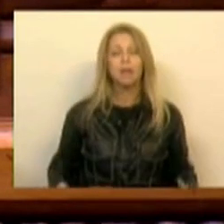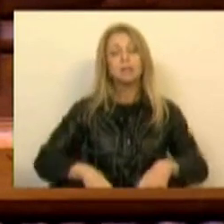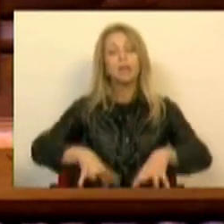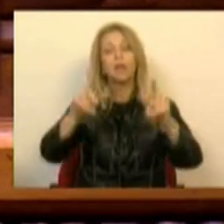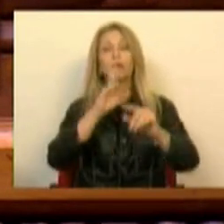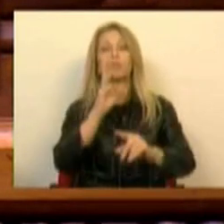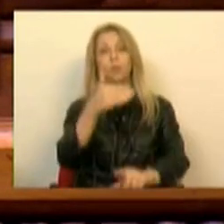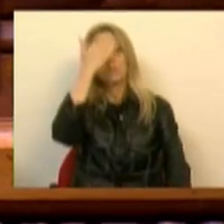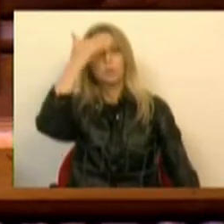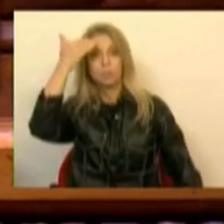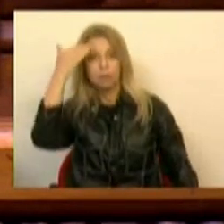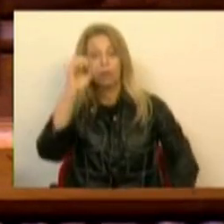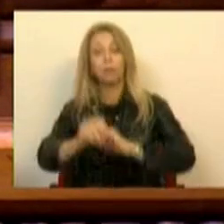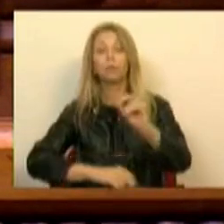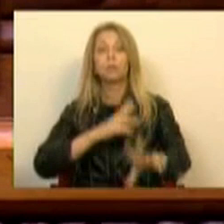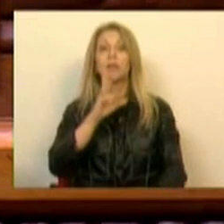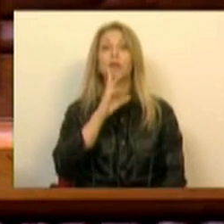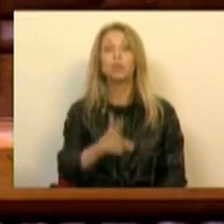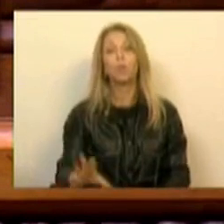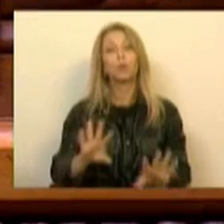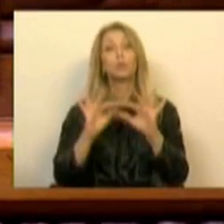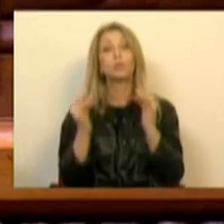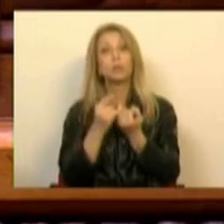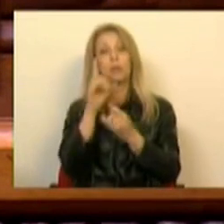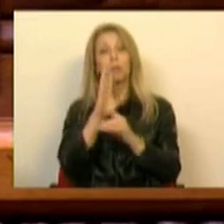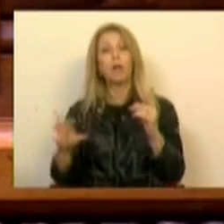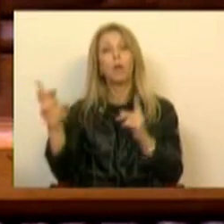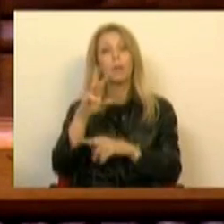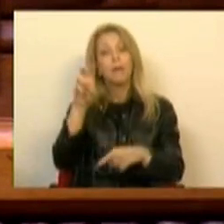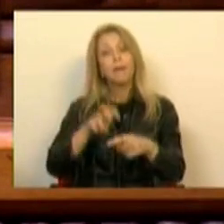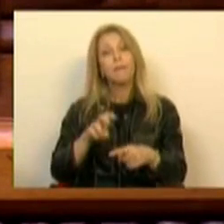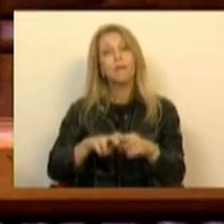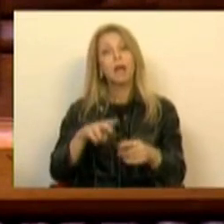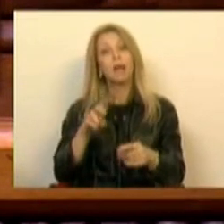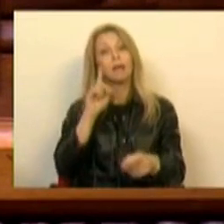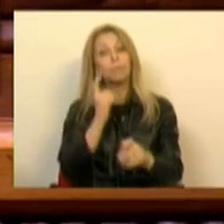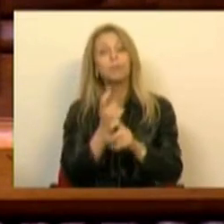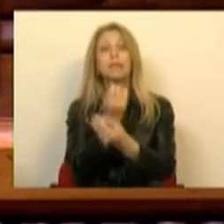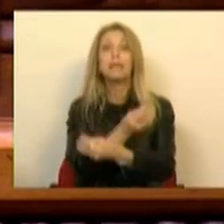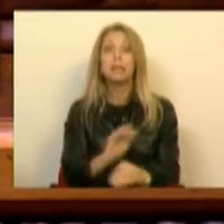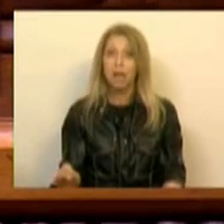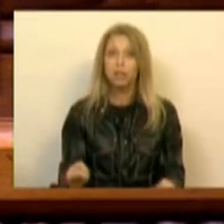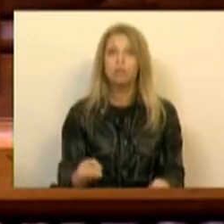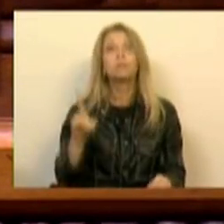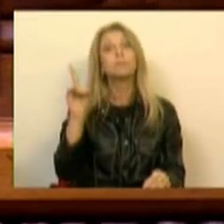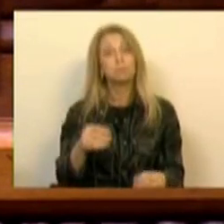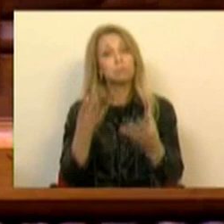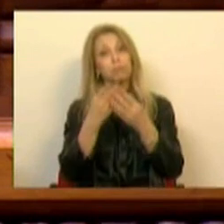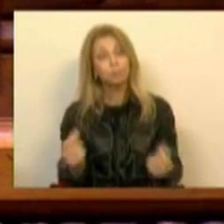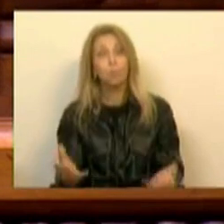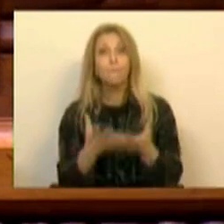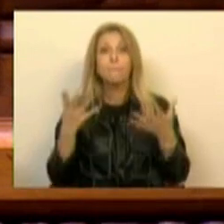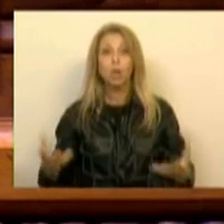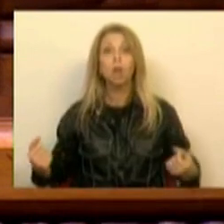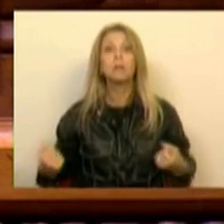vamos modernizar as respostas sociais e aumentar as vagas nas creches. E ainda faremos frente a um dos maiores